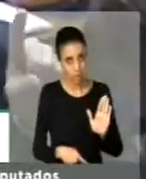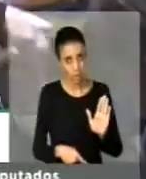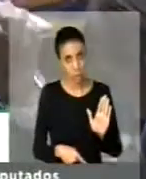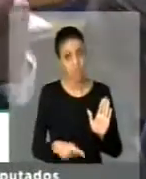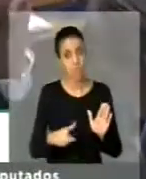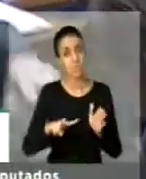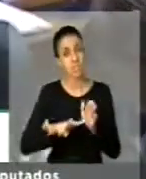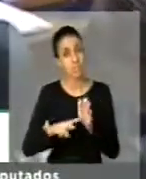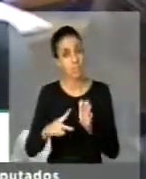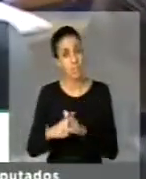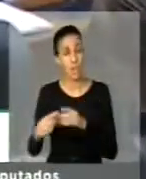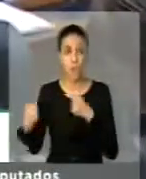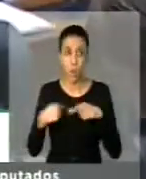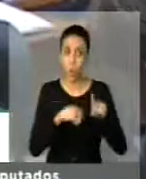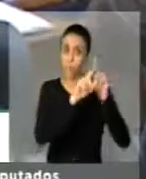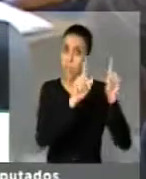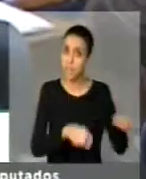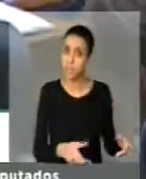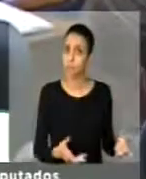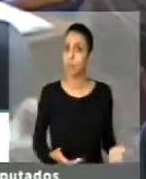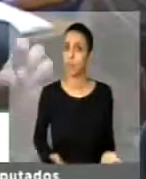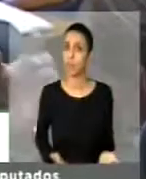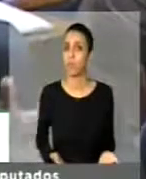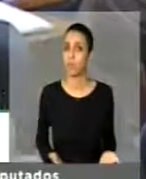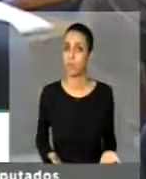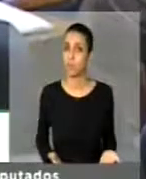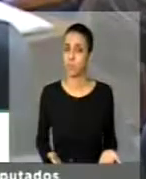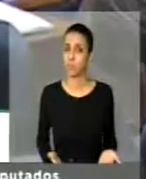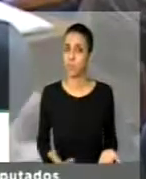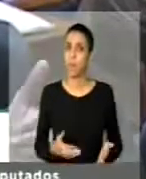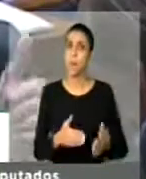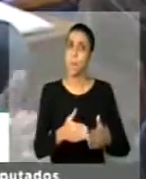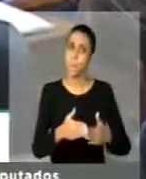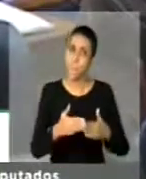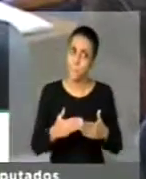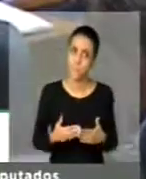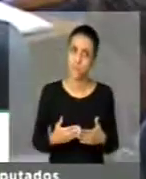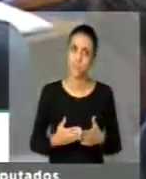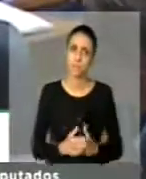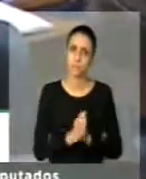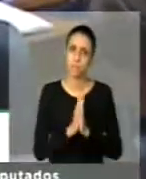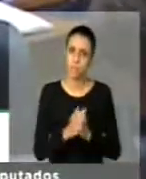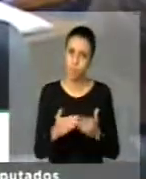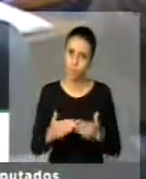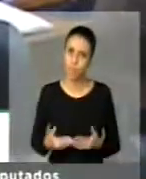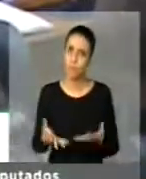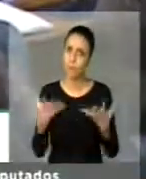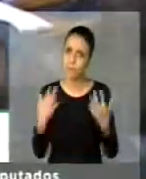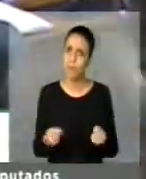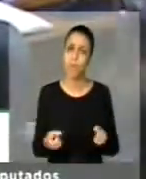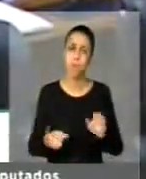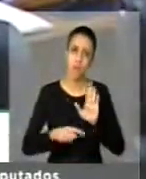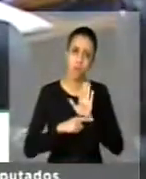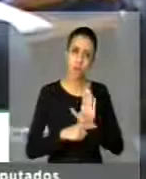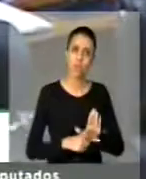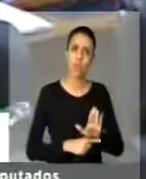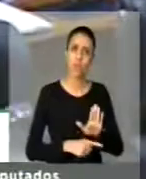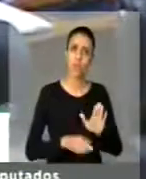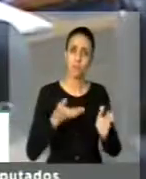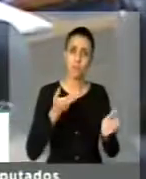com dos servidores públicos no seu estado eu peço por favor vamos nos ajudar vamos aprovar esse projeto que é de extrema importância